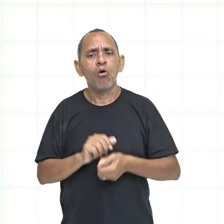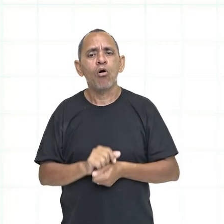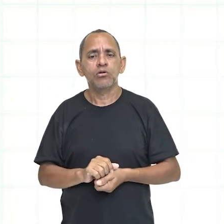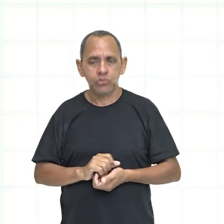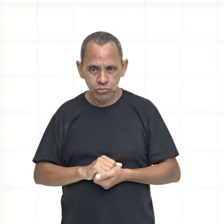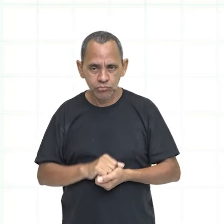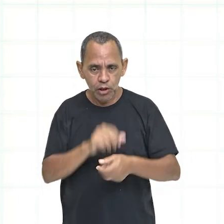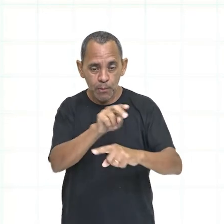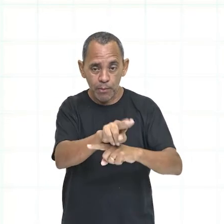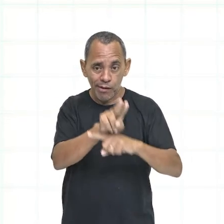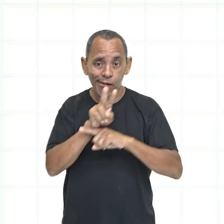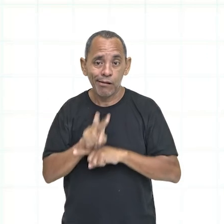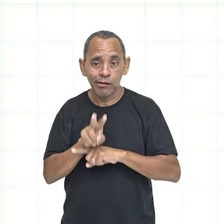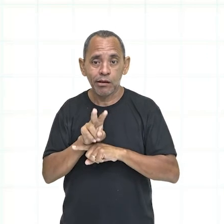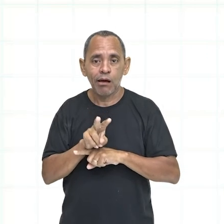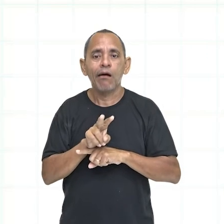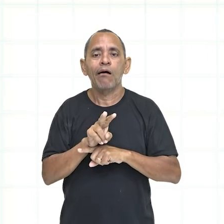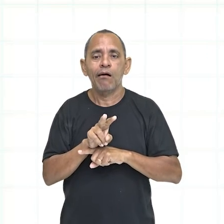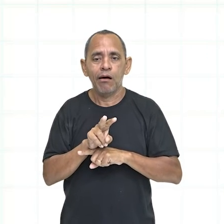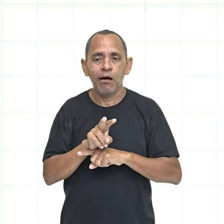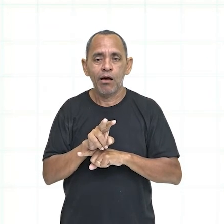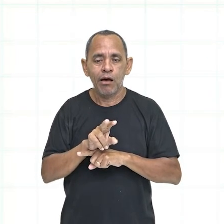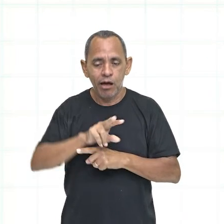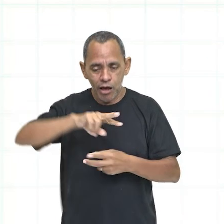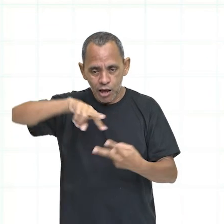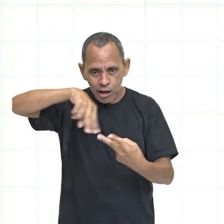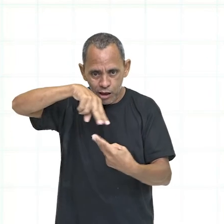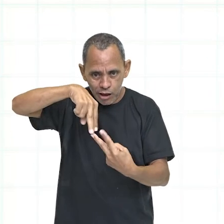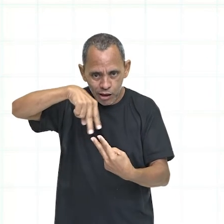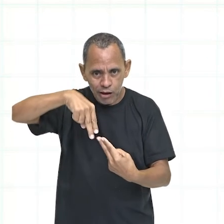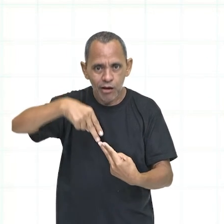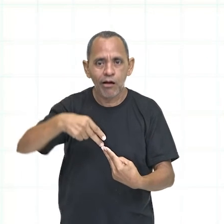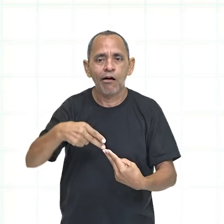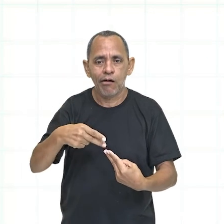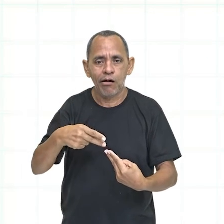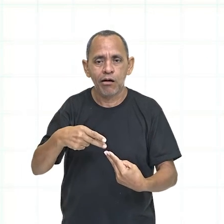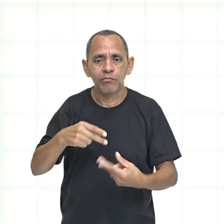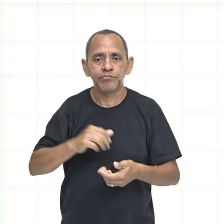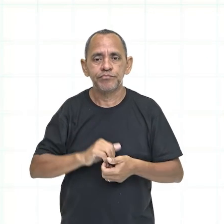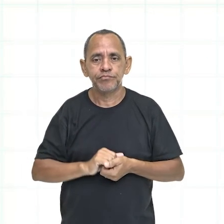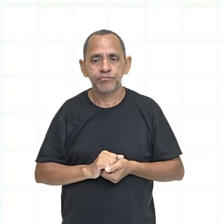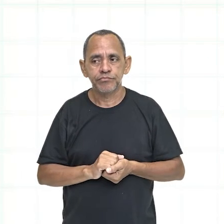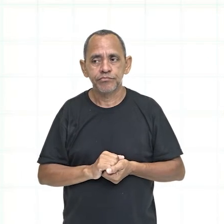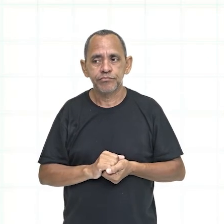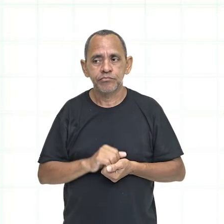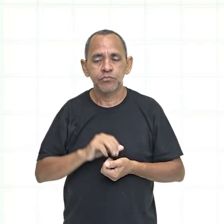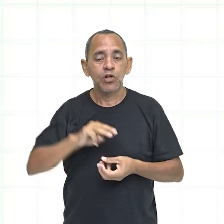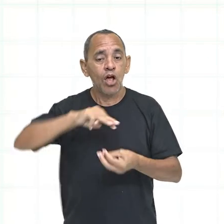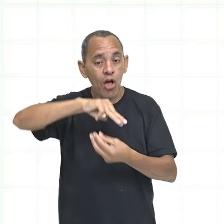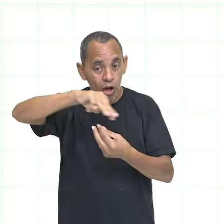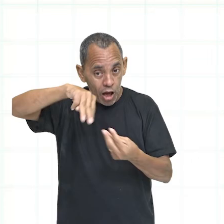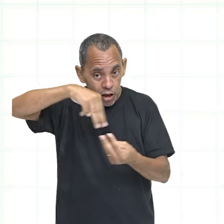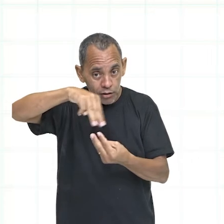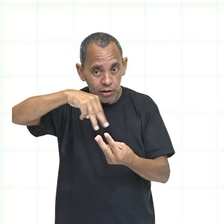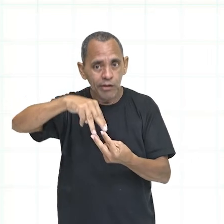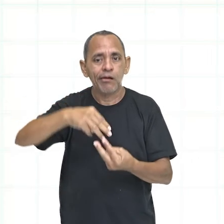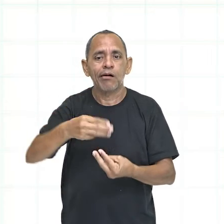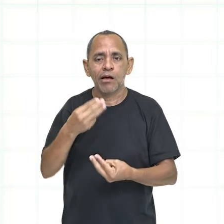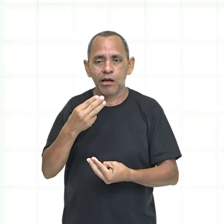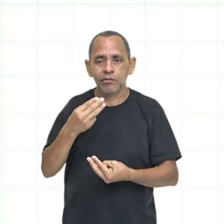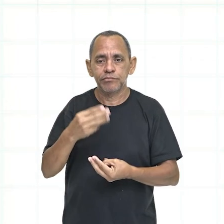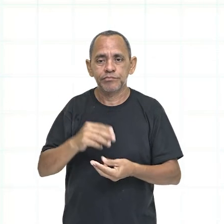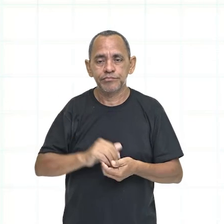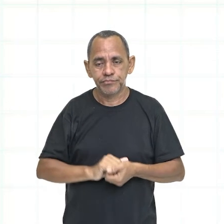pegar emprestado o seu garfo por um momento, por favor? May I borrow? Eu posso pegar emprestado. A